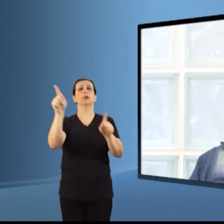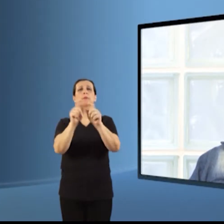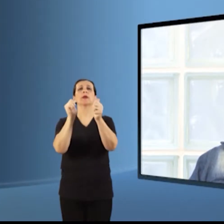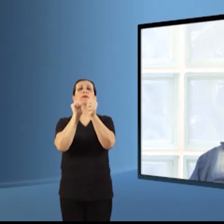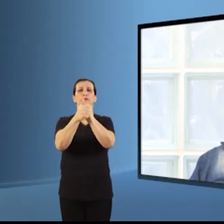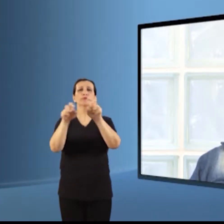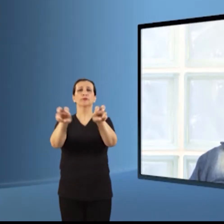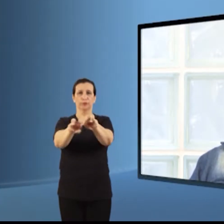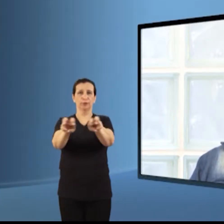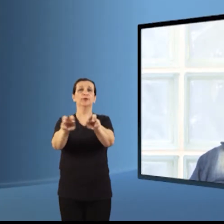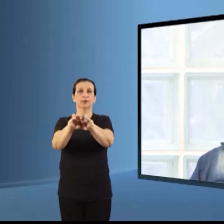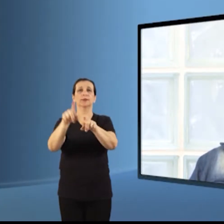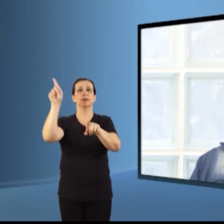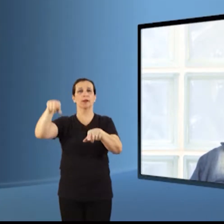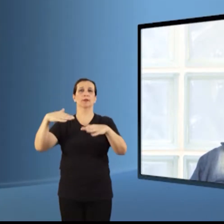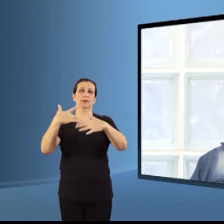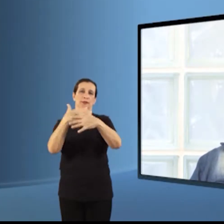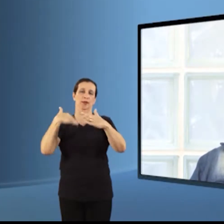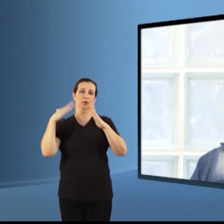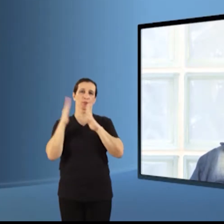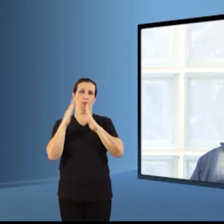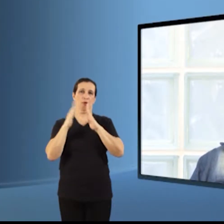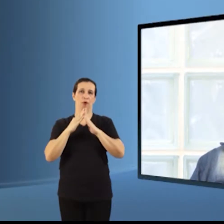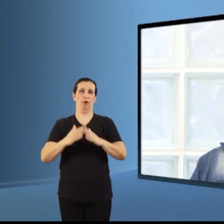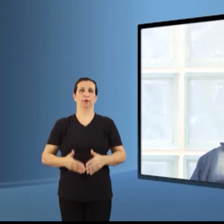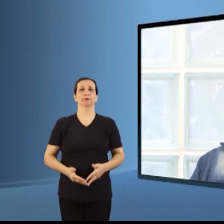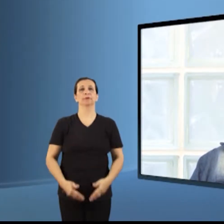de futsal, onde tem esse trabalho na cidade onde eu moro.